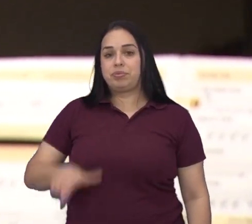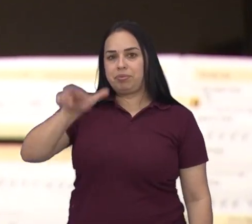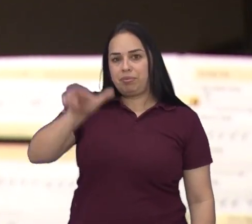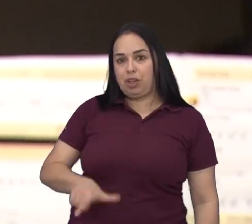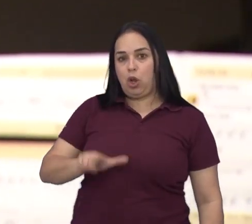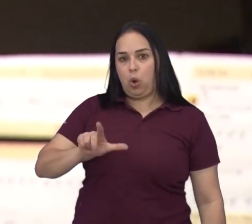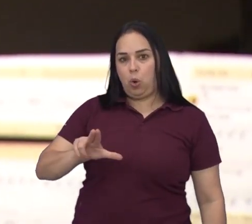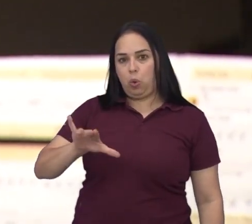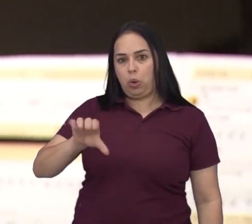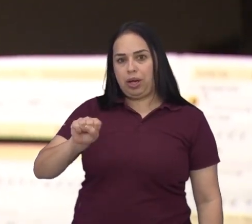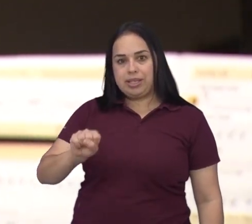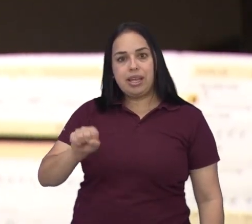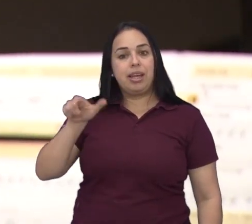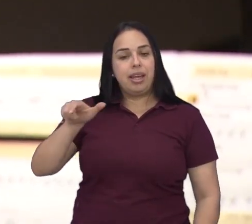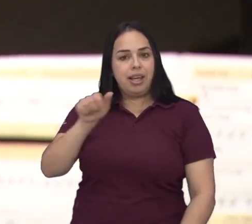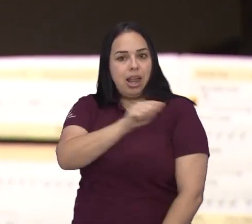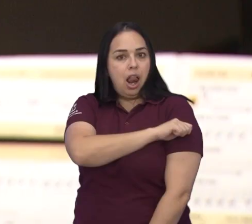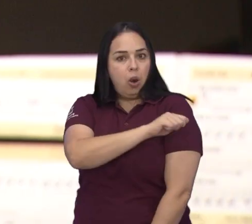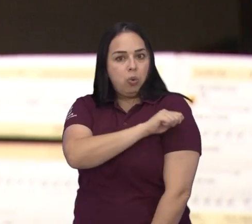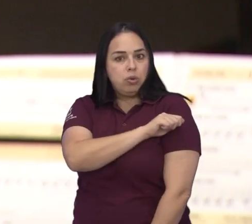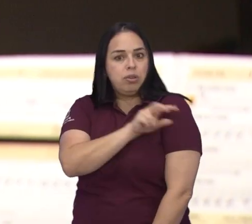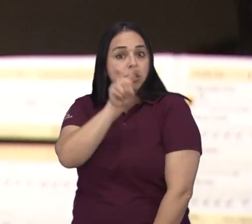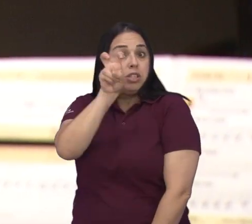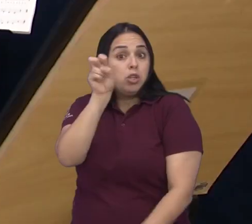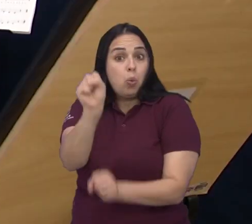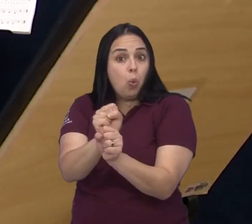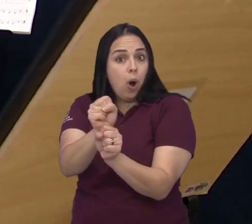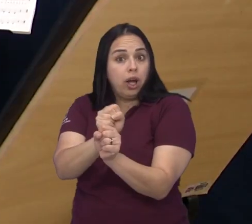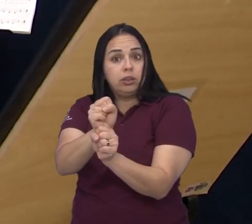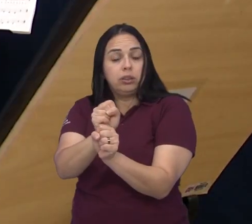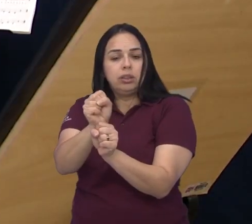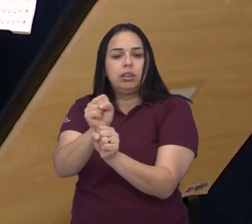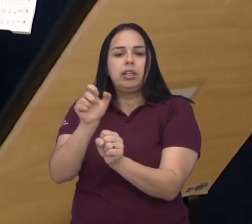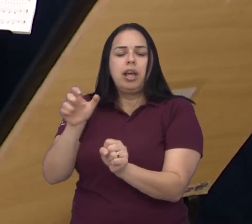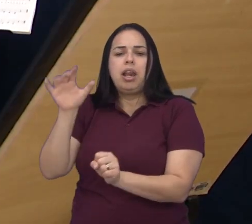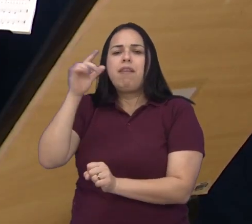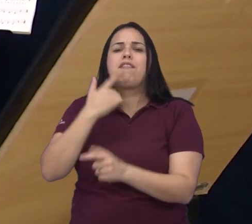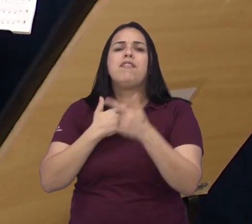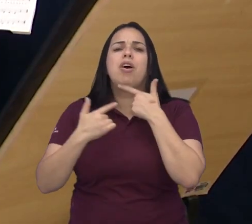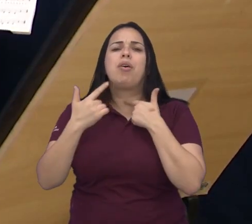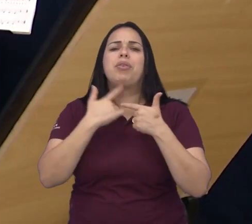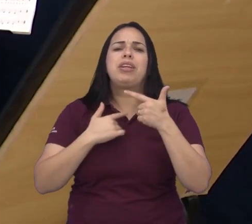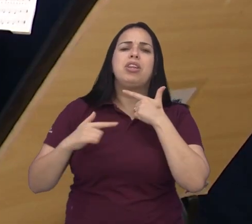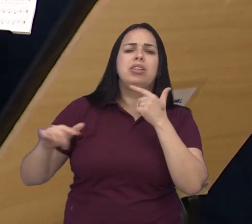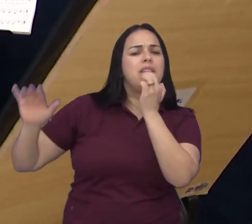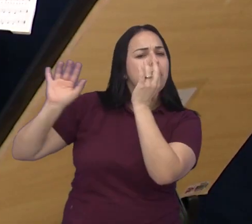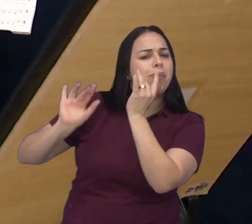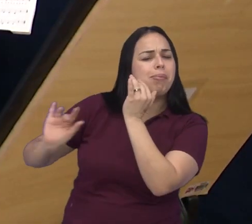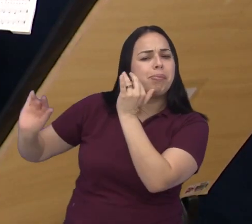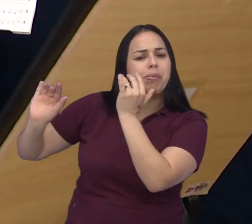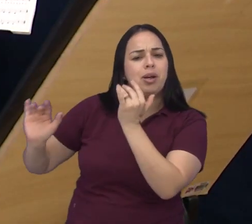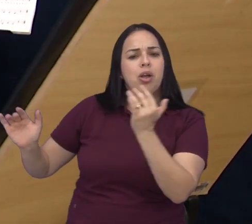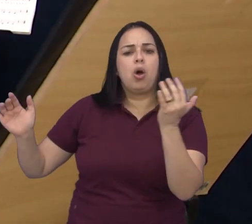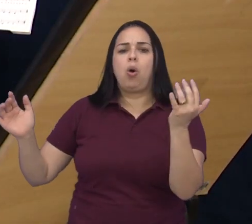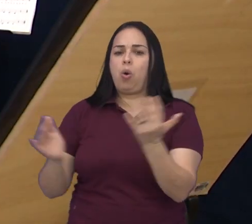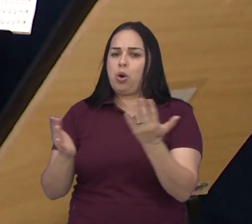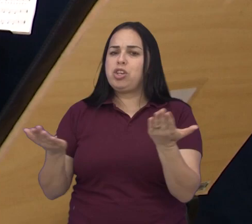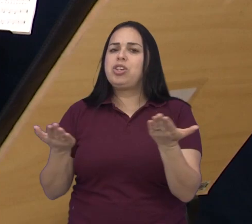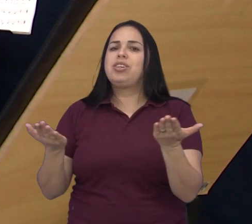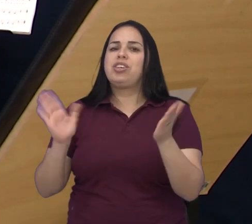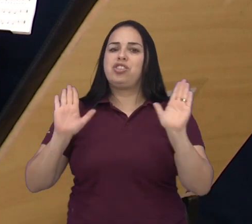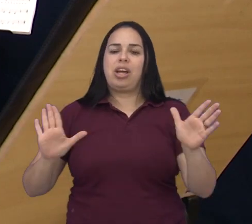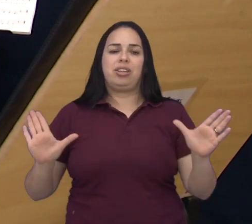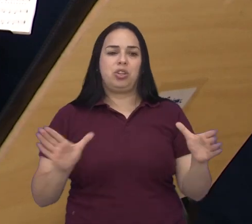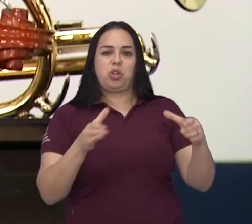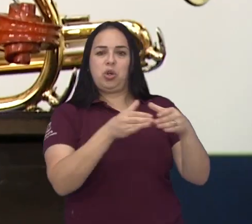O Lucas é aluno do Projeto Guri há 5 anos. Tudo começou pela vontade que tinha de tocar flauta. Hoje ele já